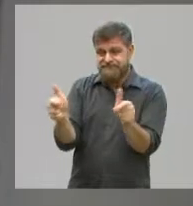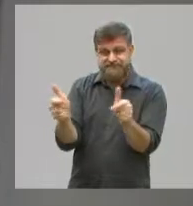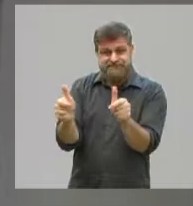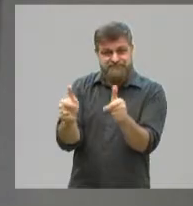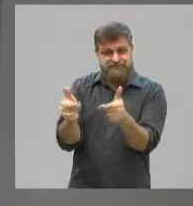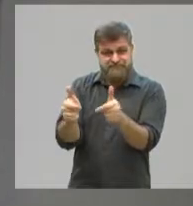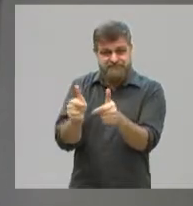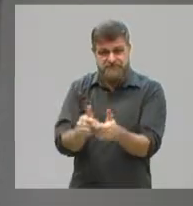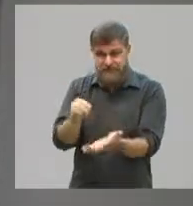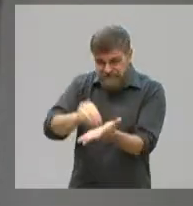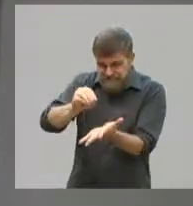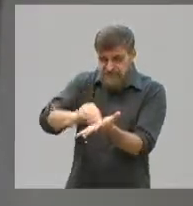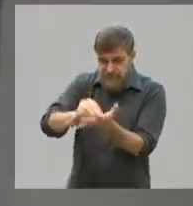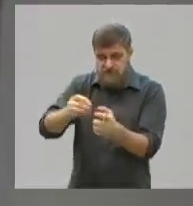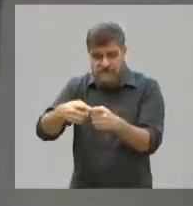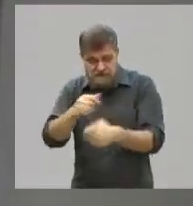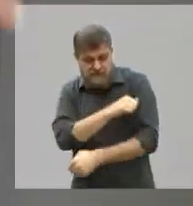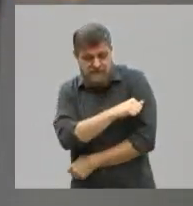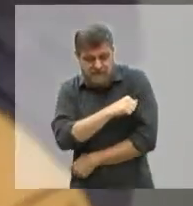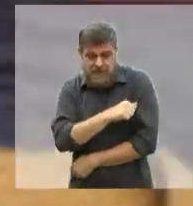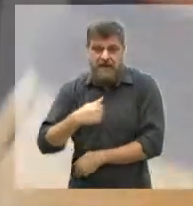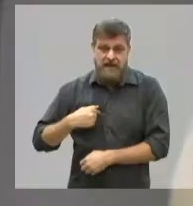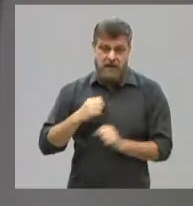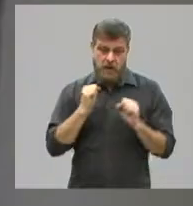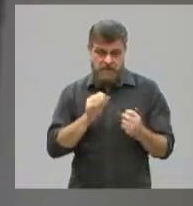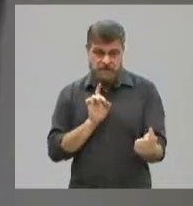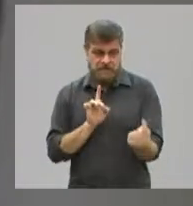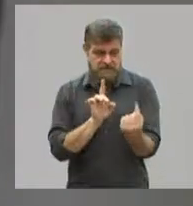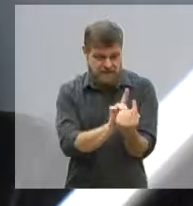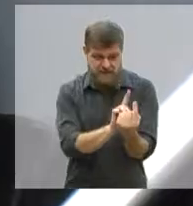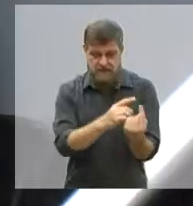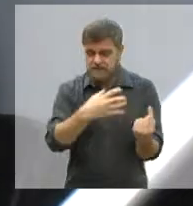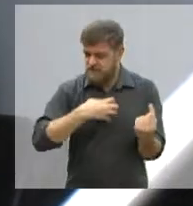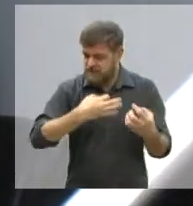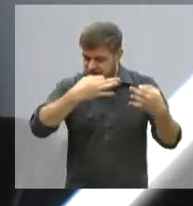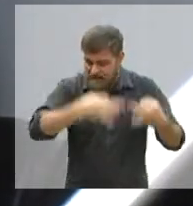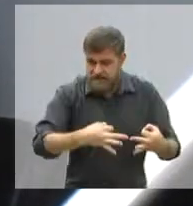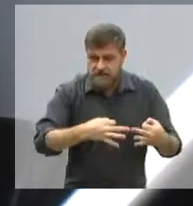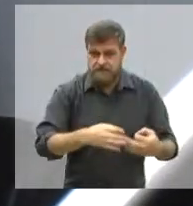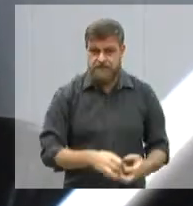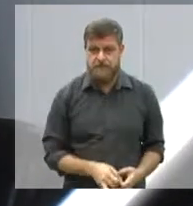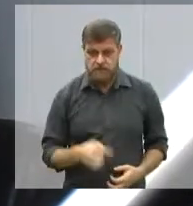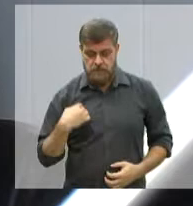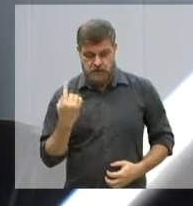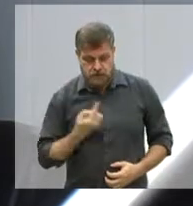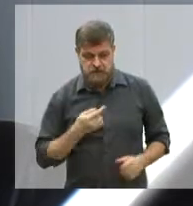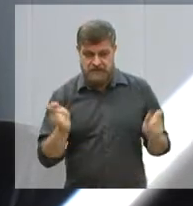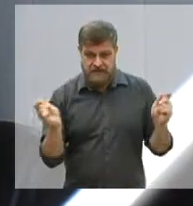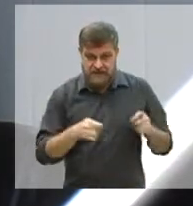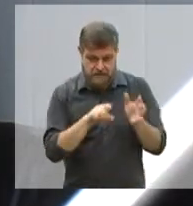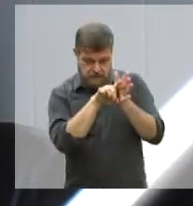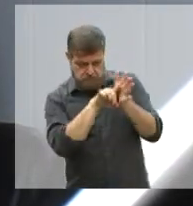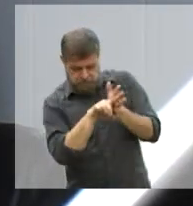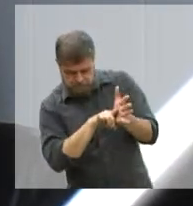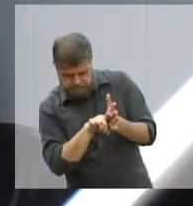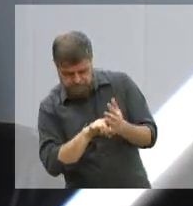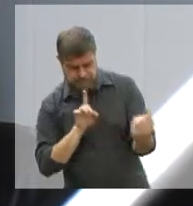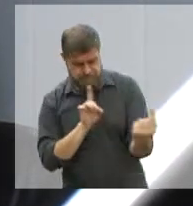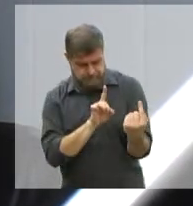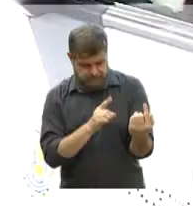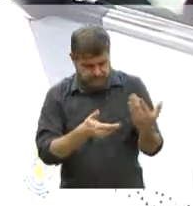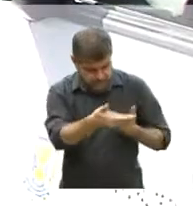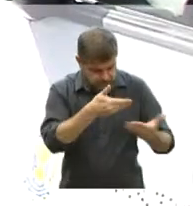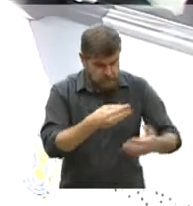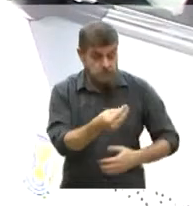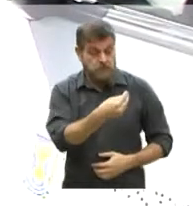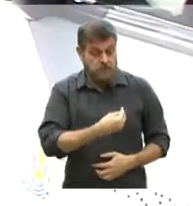a gente que vivencia a saúde sabe que é o seguinte: eu posso atender você maravilhosamente aqui, nesse ambiente. Eu posso fazer uma consulta contigo que vai mudar a